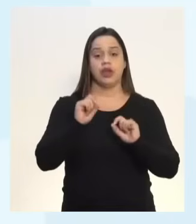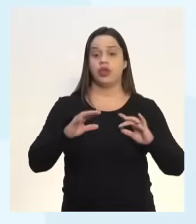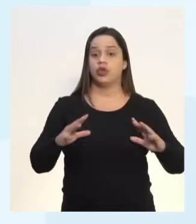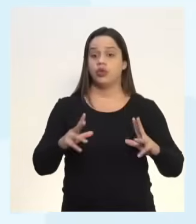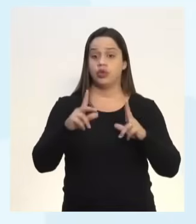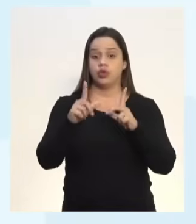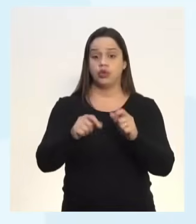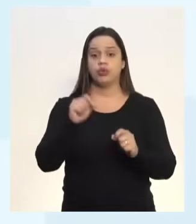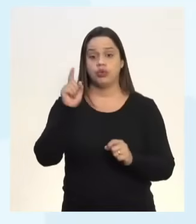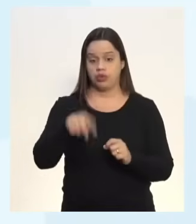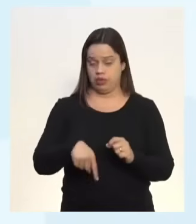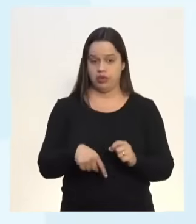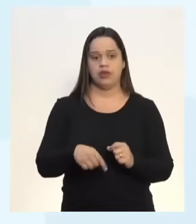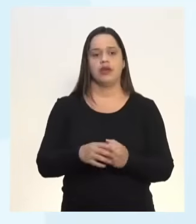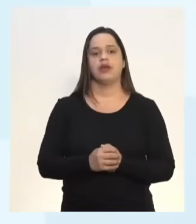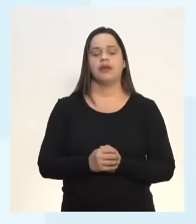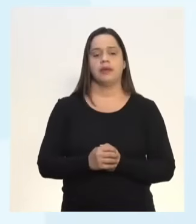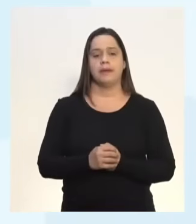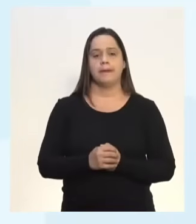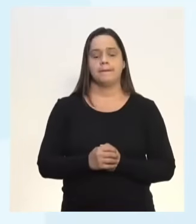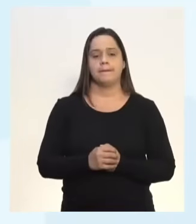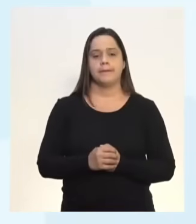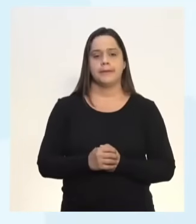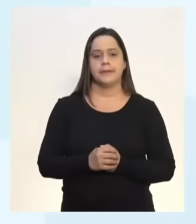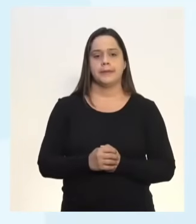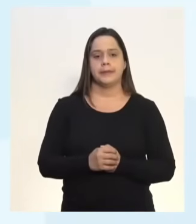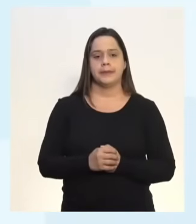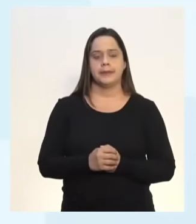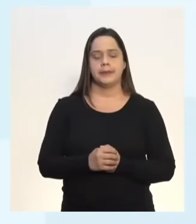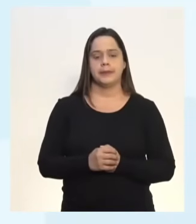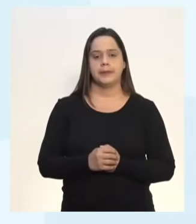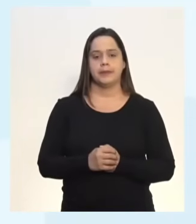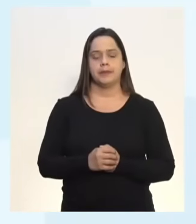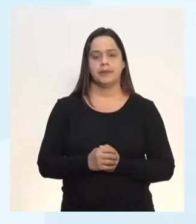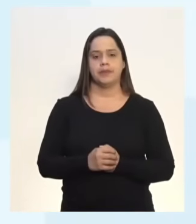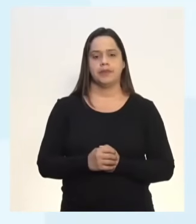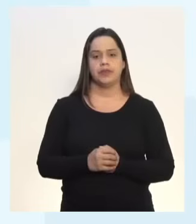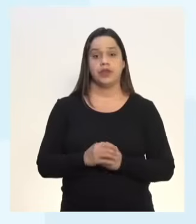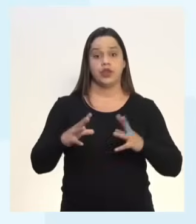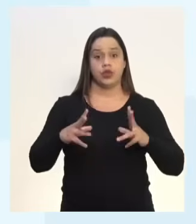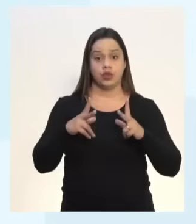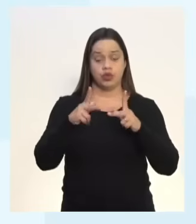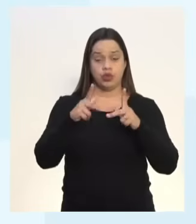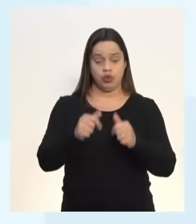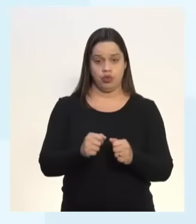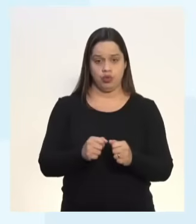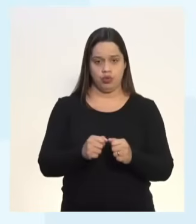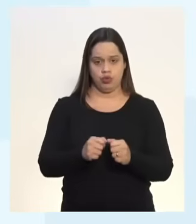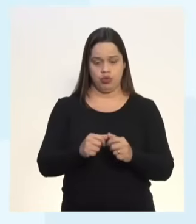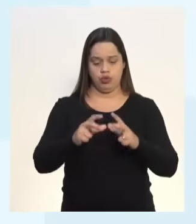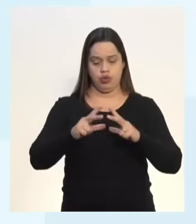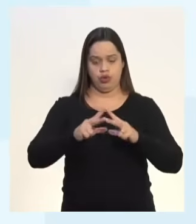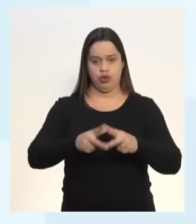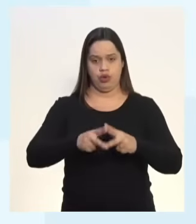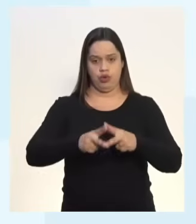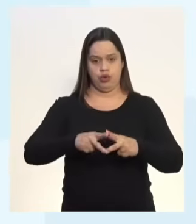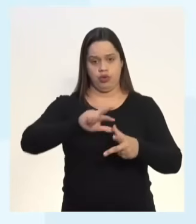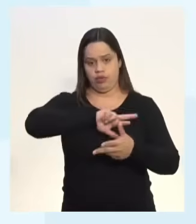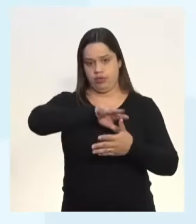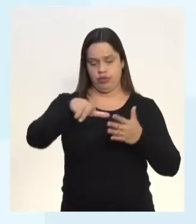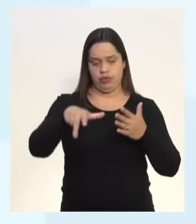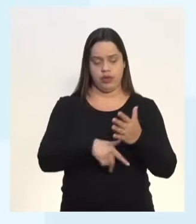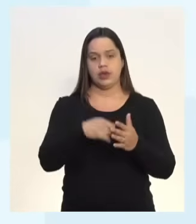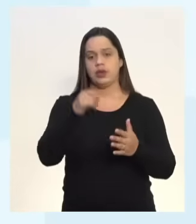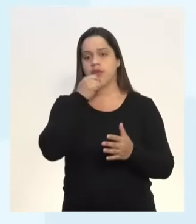é de mesma, digamos assim, forma geométrica, então, por exemplo, a primeira ali. A